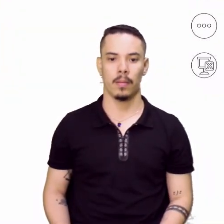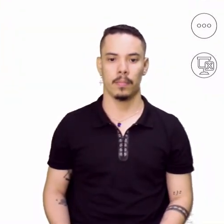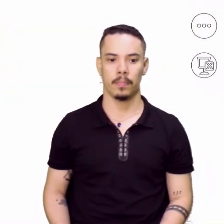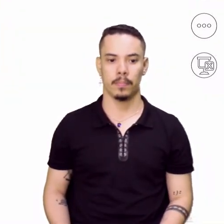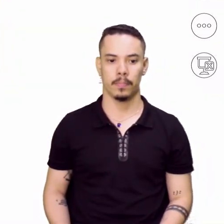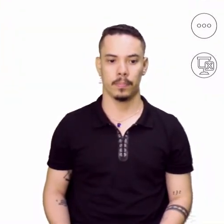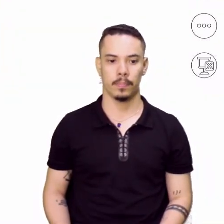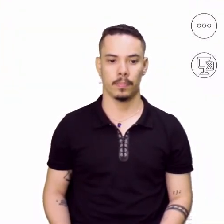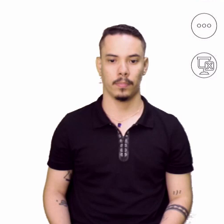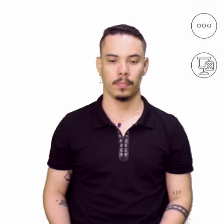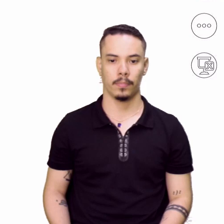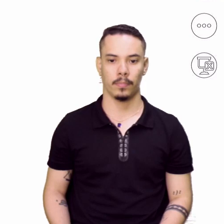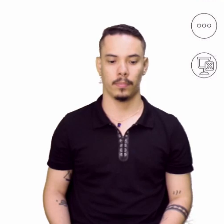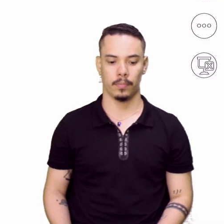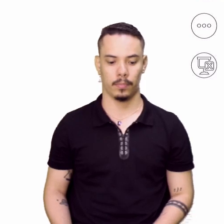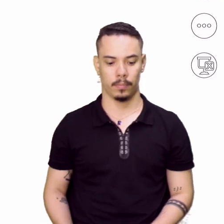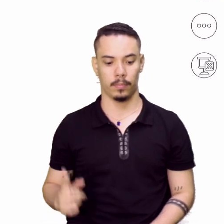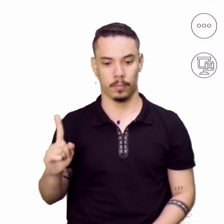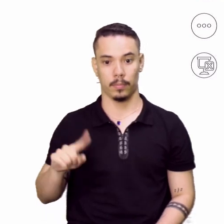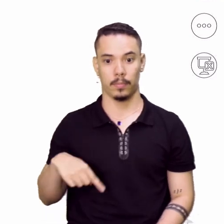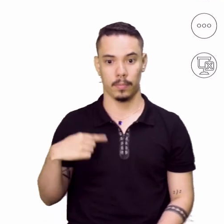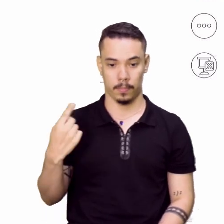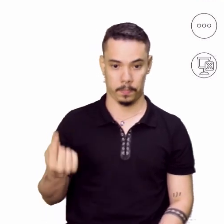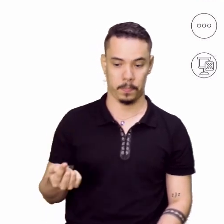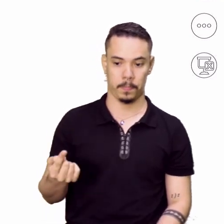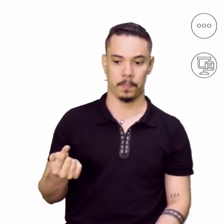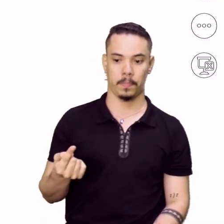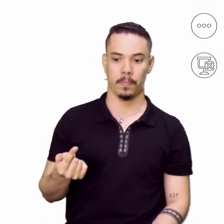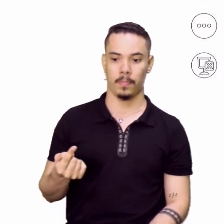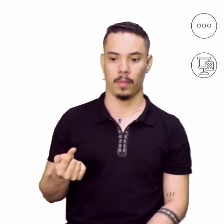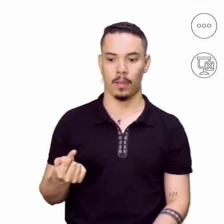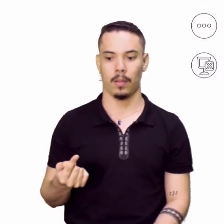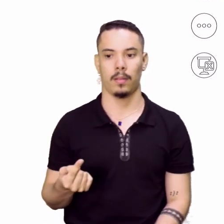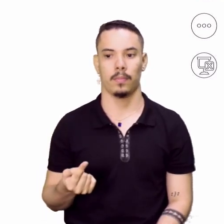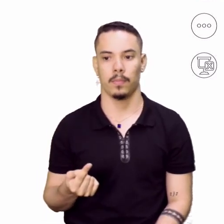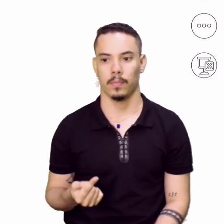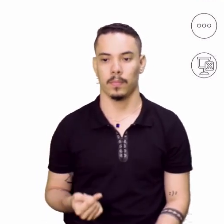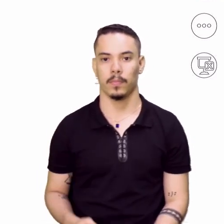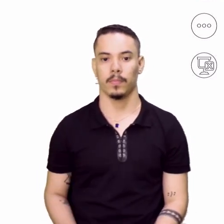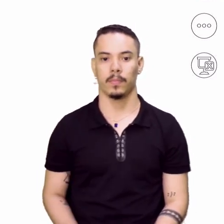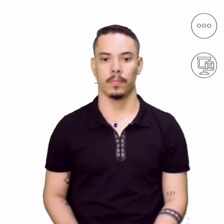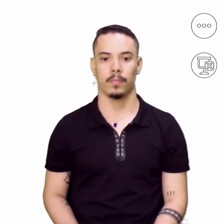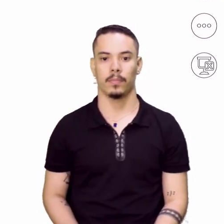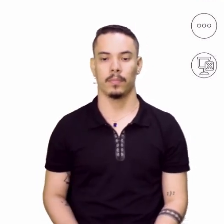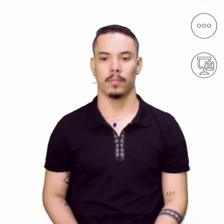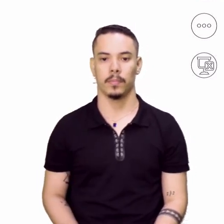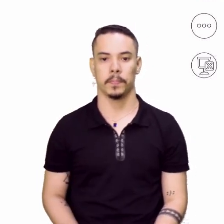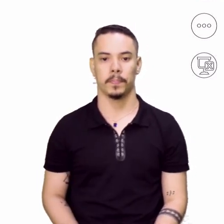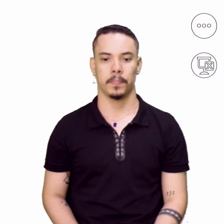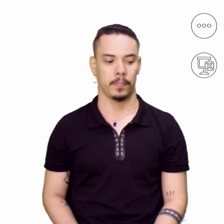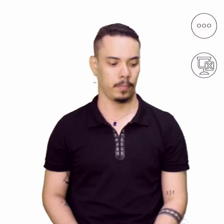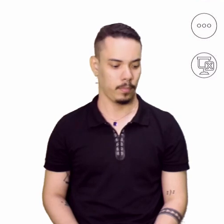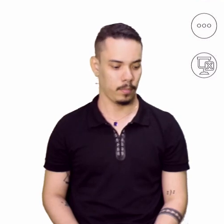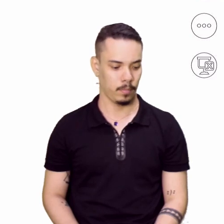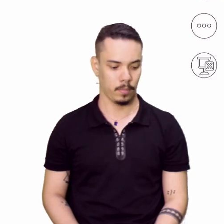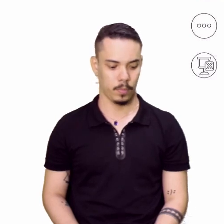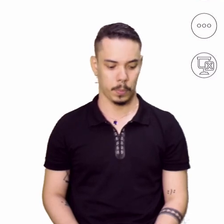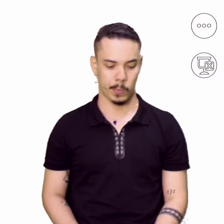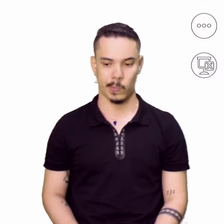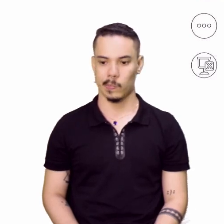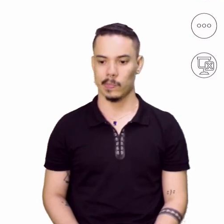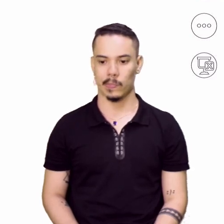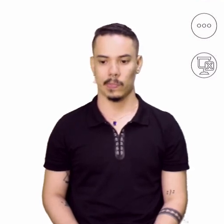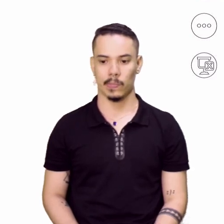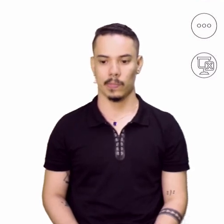then que que isso e depois e logo depois e aí e aí ou seja depois disso elee qu quer saber mais Minas